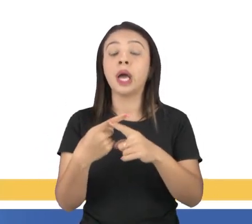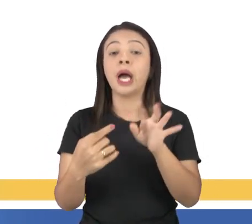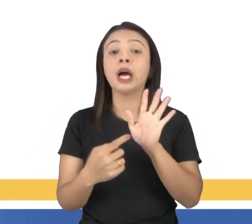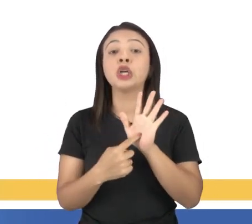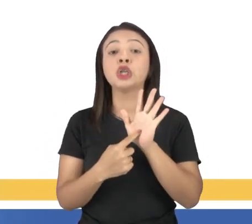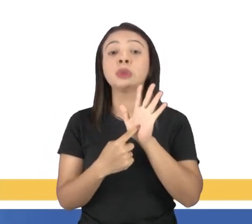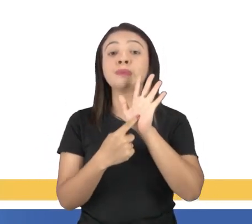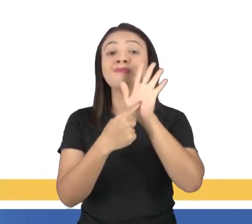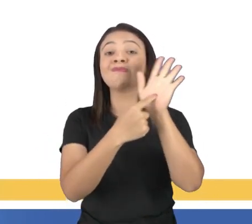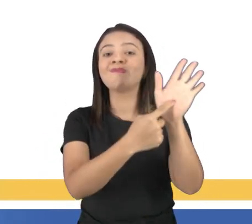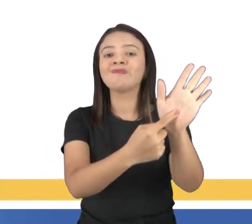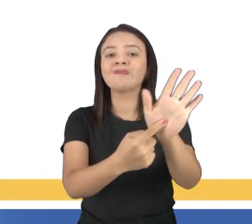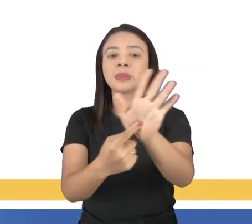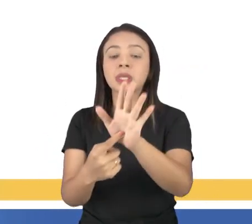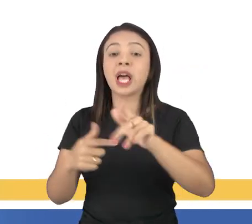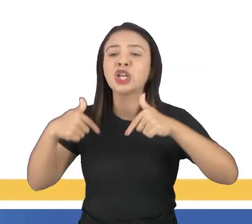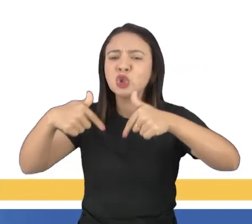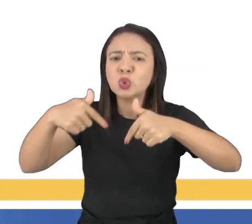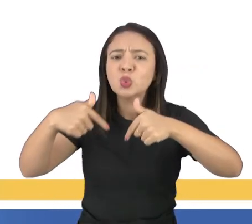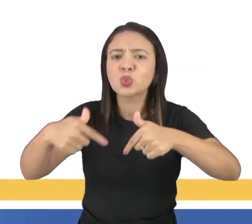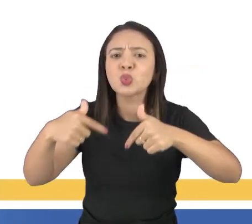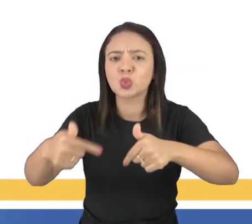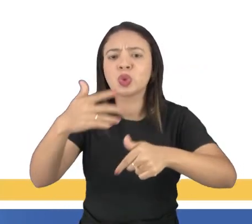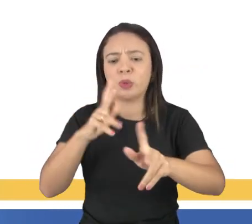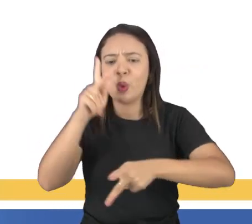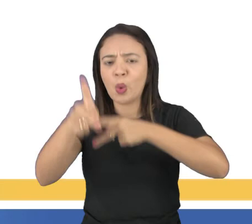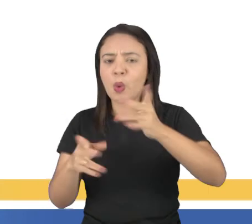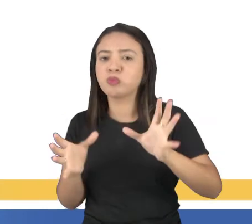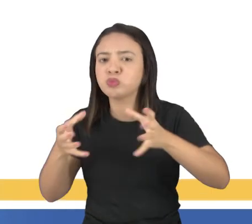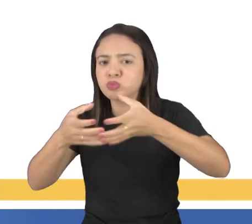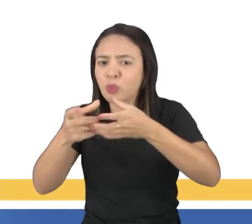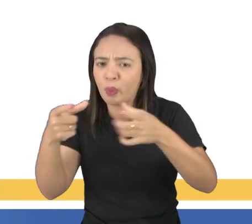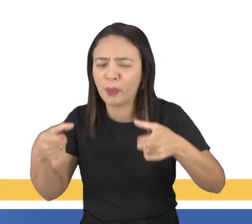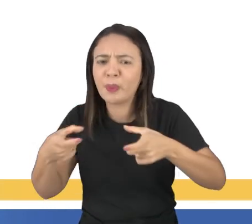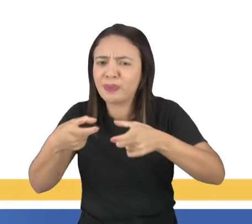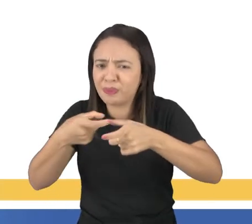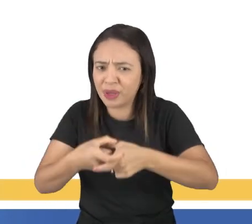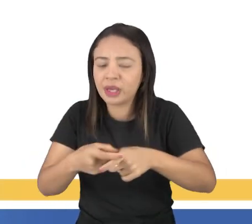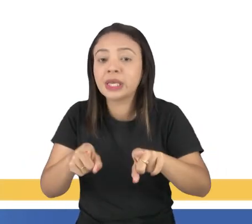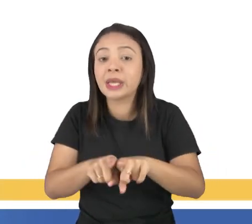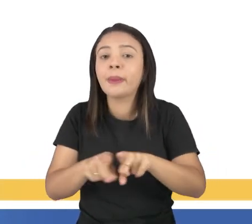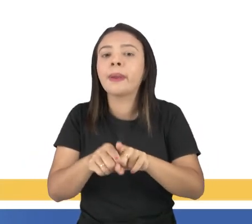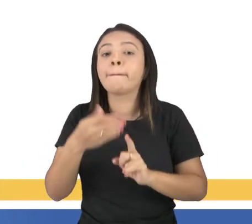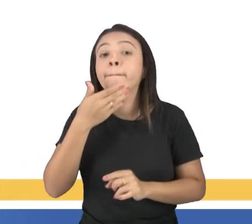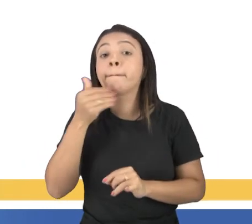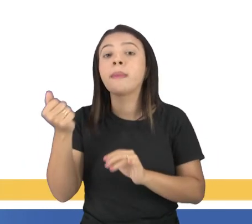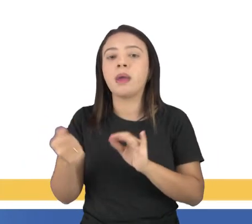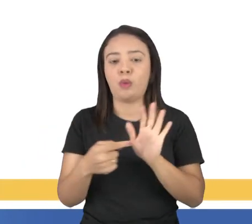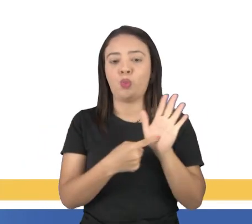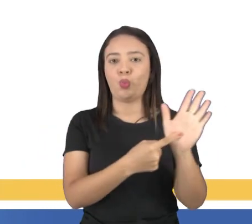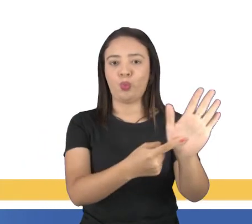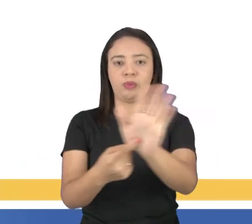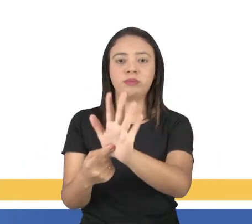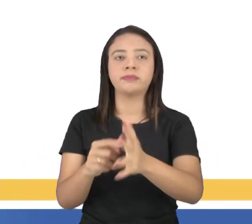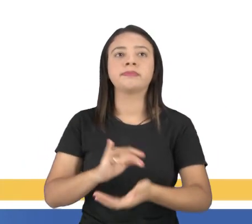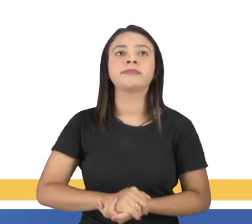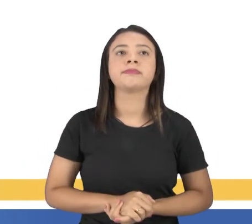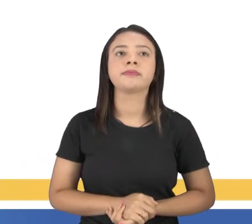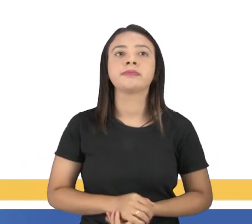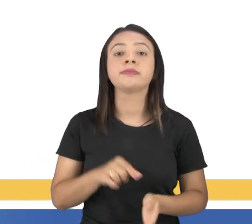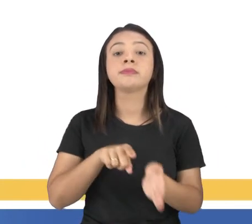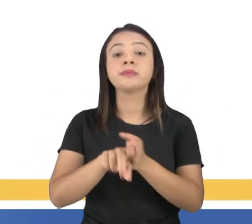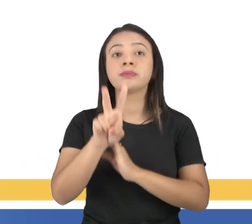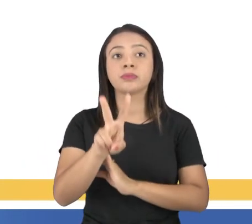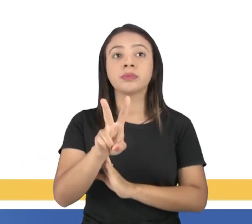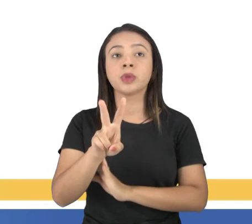visíveis as reivindicações dessas populações minoritárias e também aumentar sua representatividade. Segunda questão. Os chamados